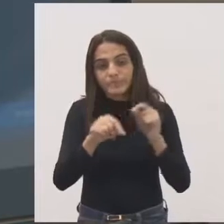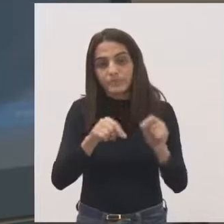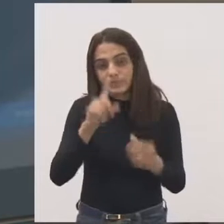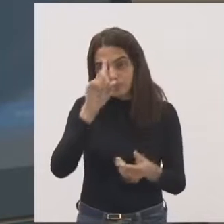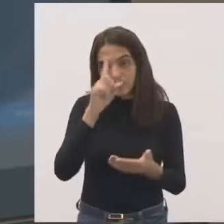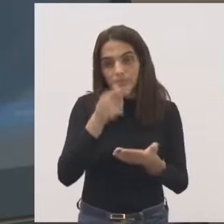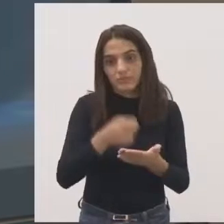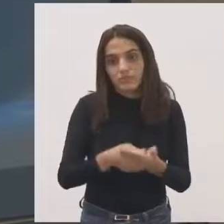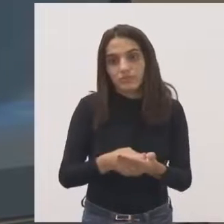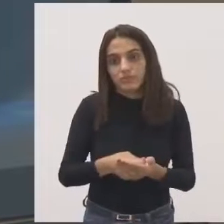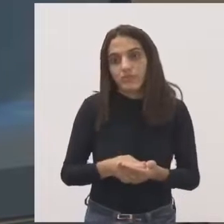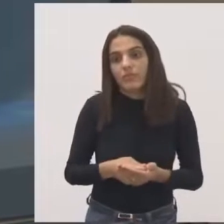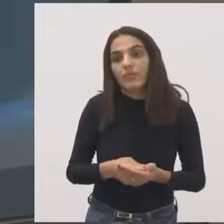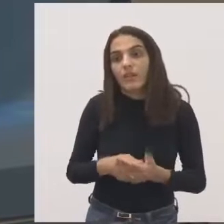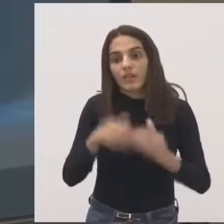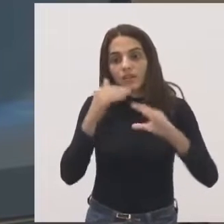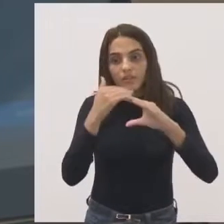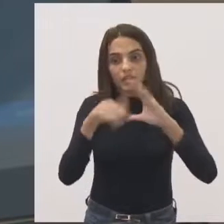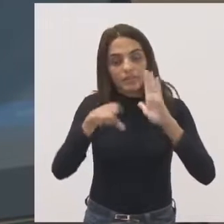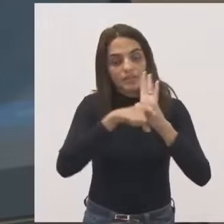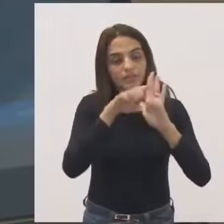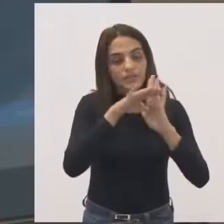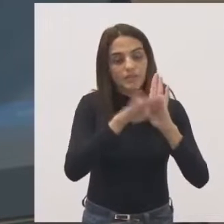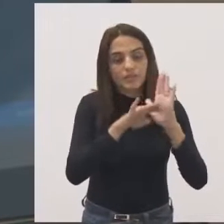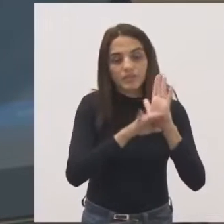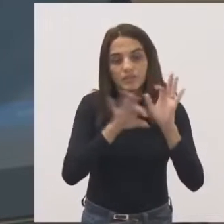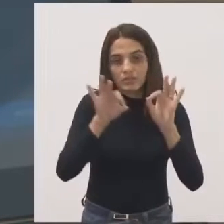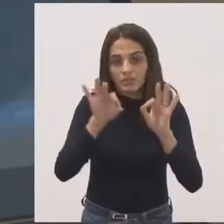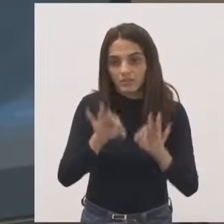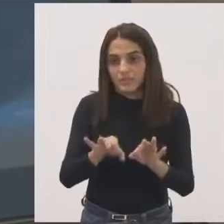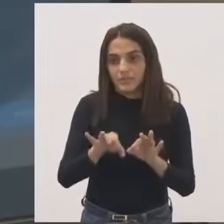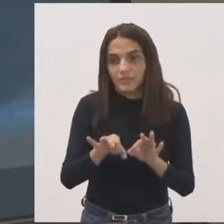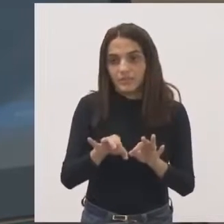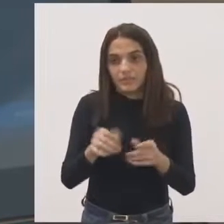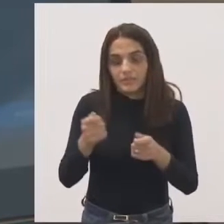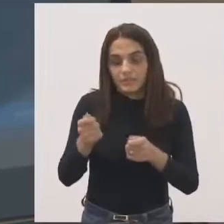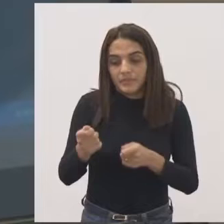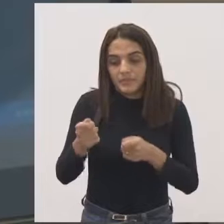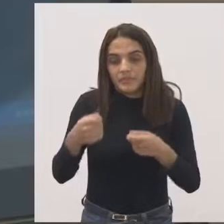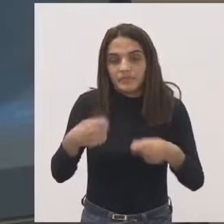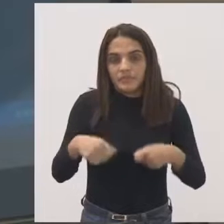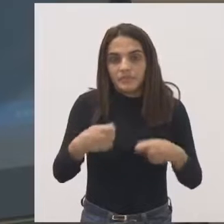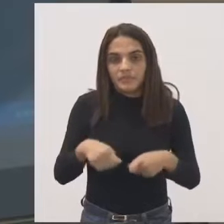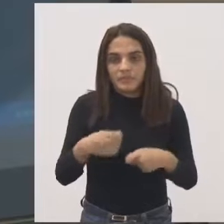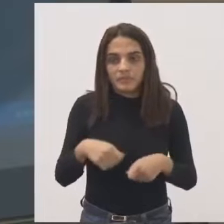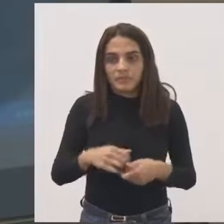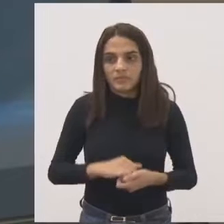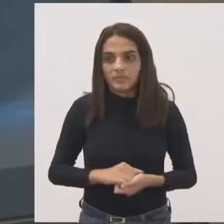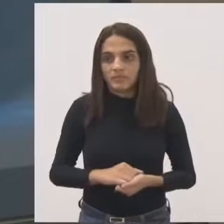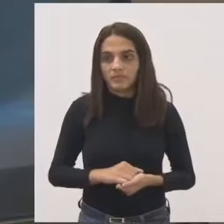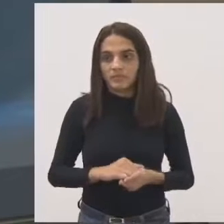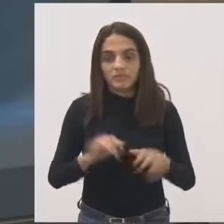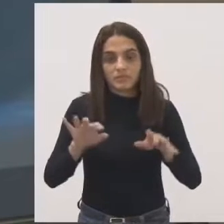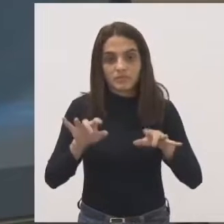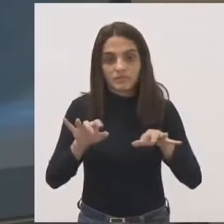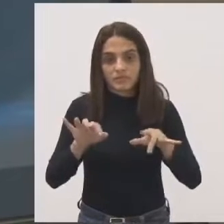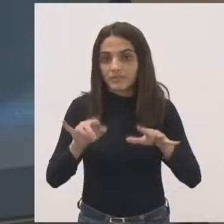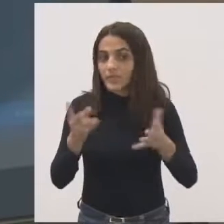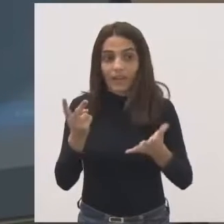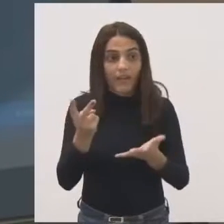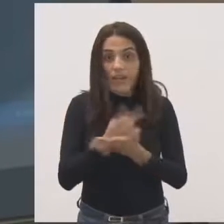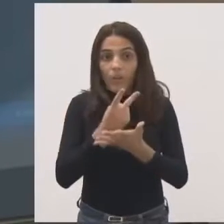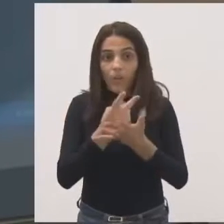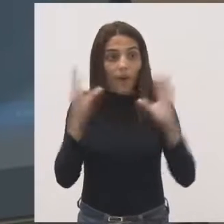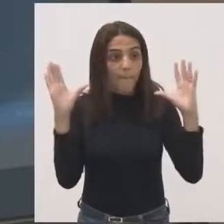dados de diagnóstico necessários. O que é isso? Eu não sei se já aconteceu com você, Ana, mas eu já mexi no computador que ele deu erro do nada e